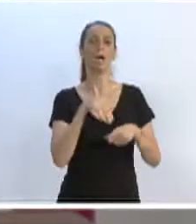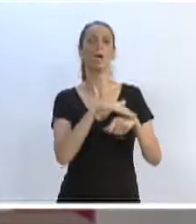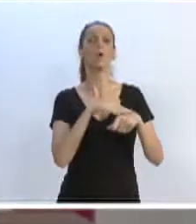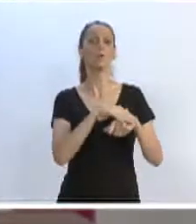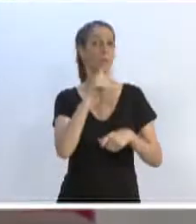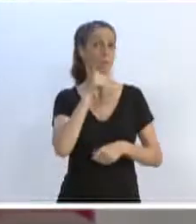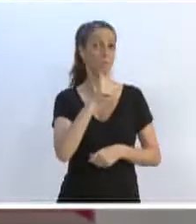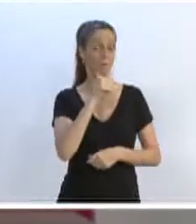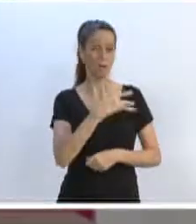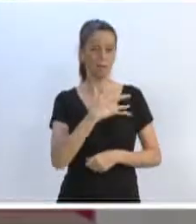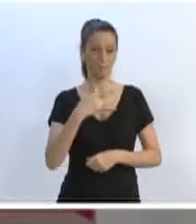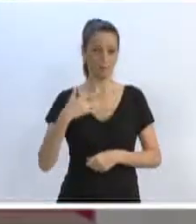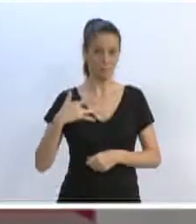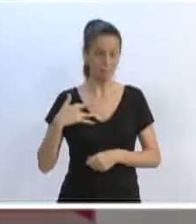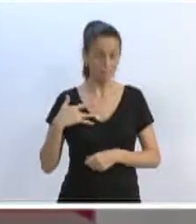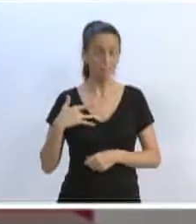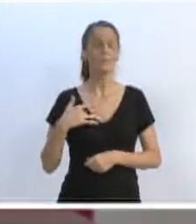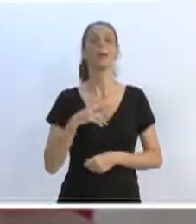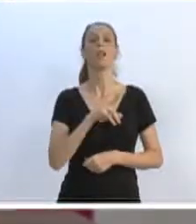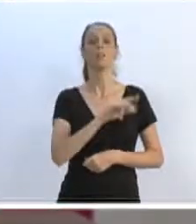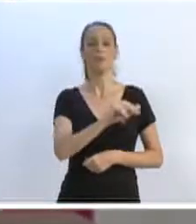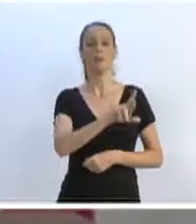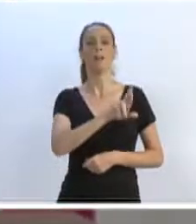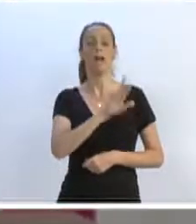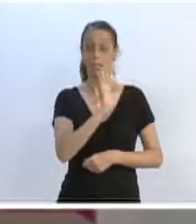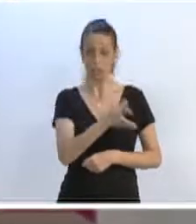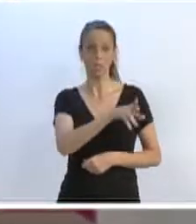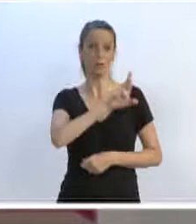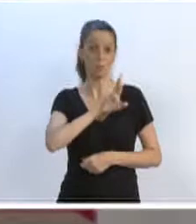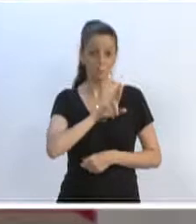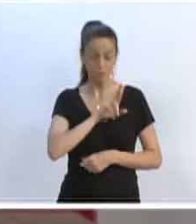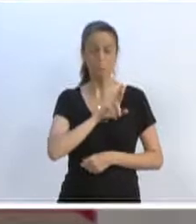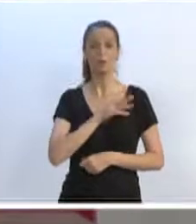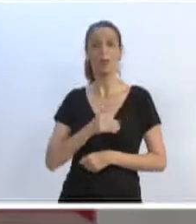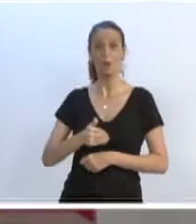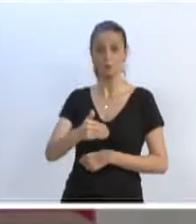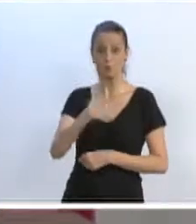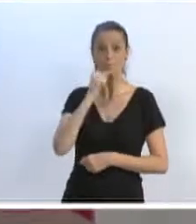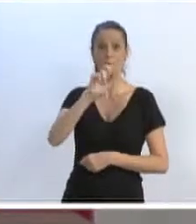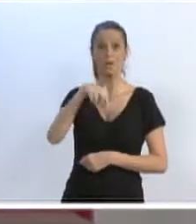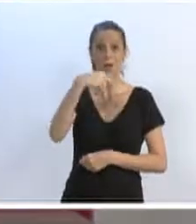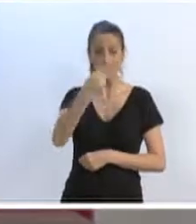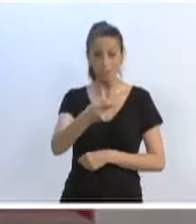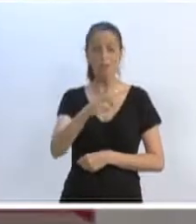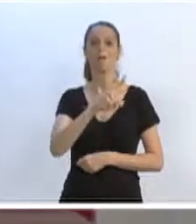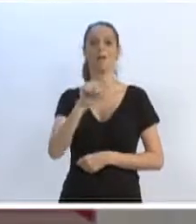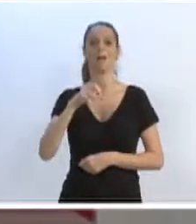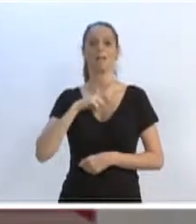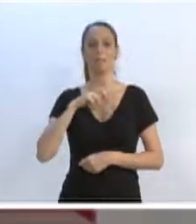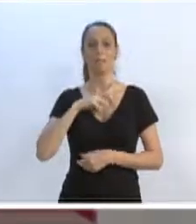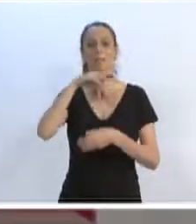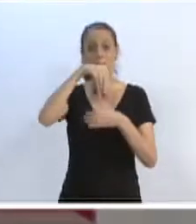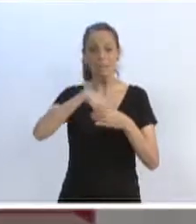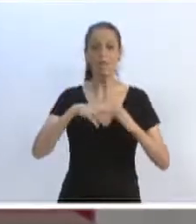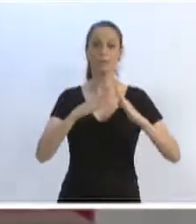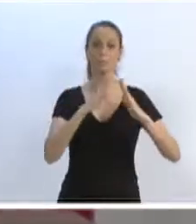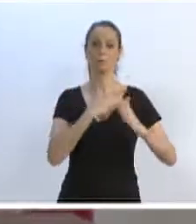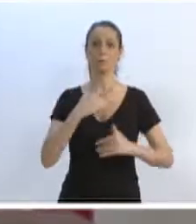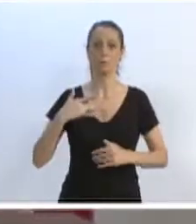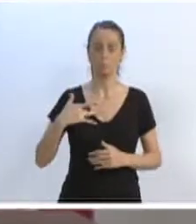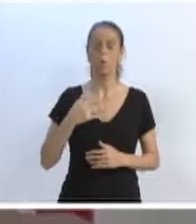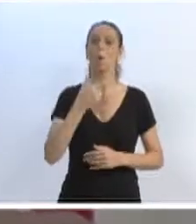médico já estará retornando ao AG Geraldo Smith Sobrinho. Valeu, meu amigo vereador Lenilson. Então, semana que